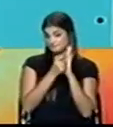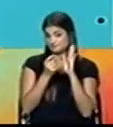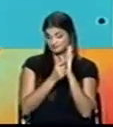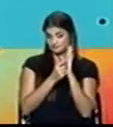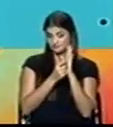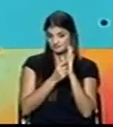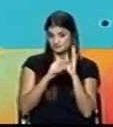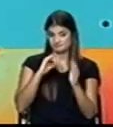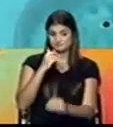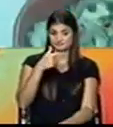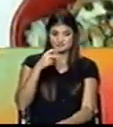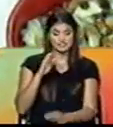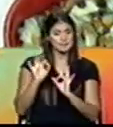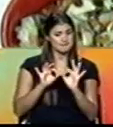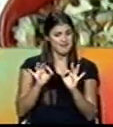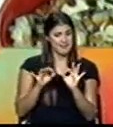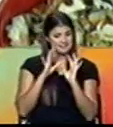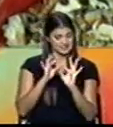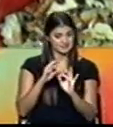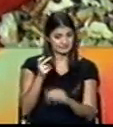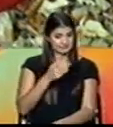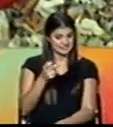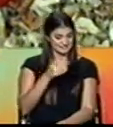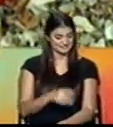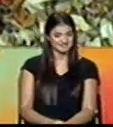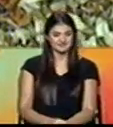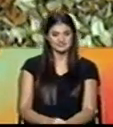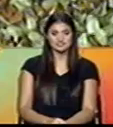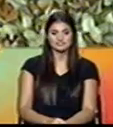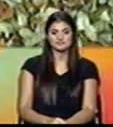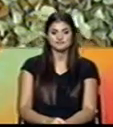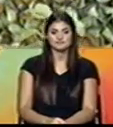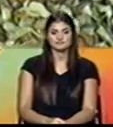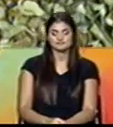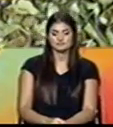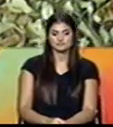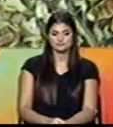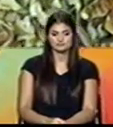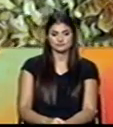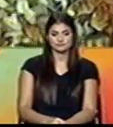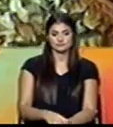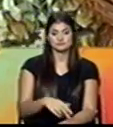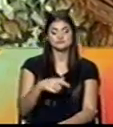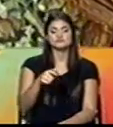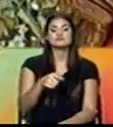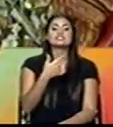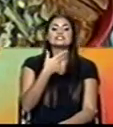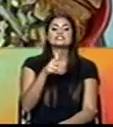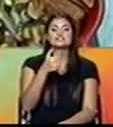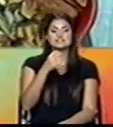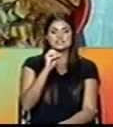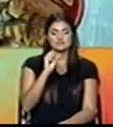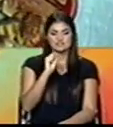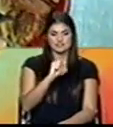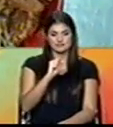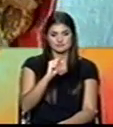é assim, a Rita se prepara. Se ah, prepara, gosto. Rita. Gosto. Tem banana. Se prepara, vou-lhe usar. Lembra-te